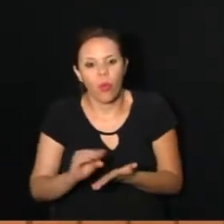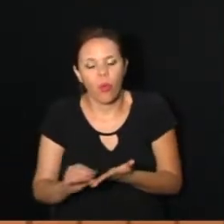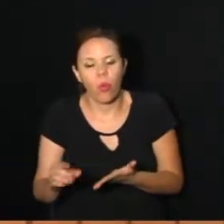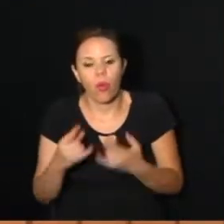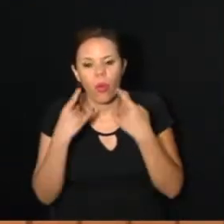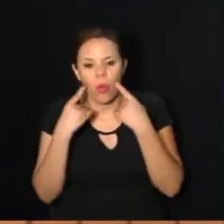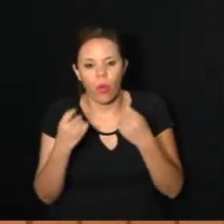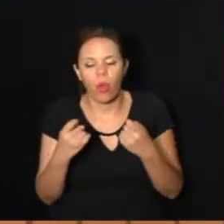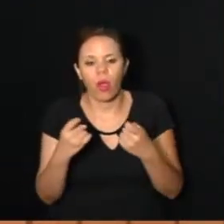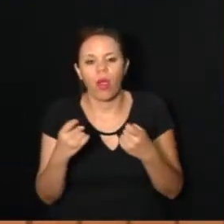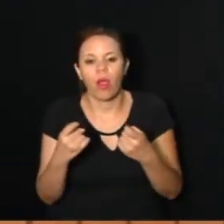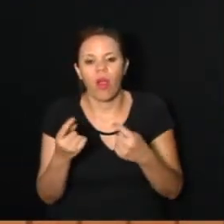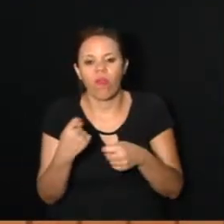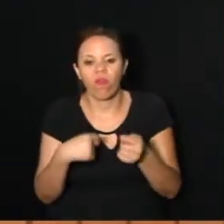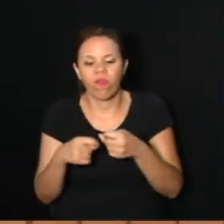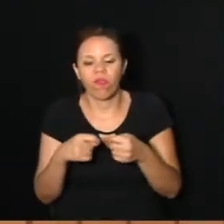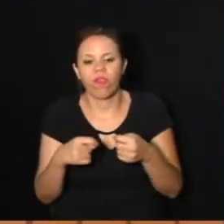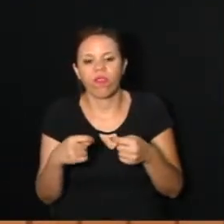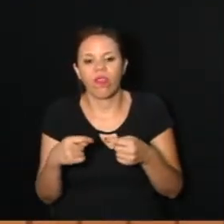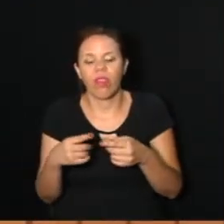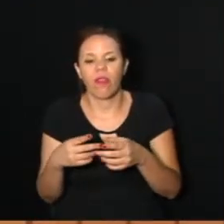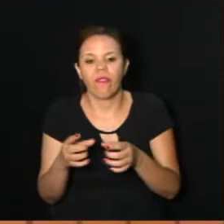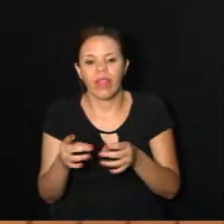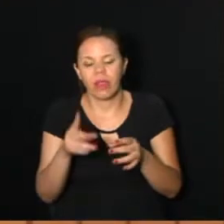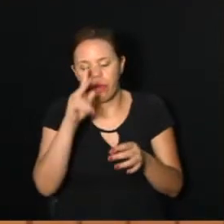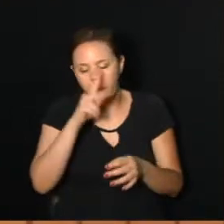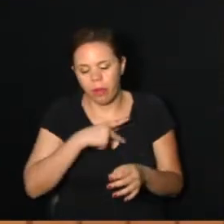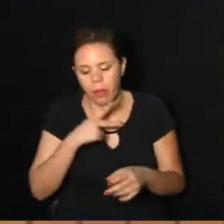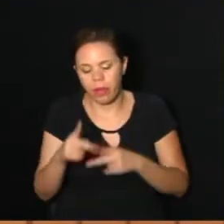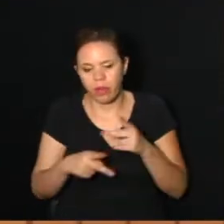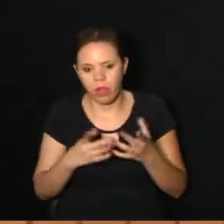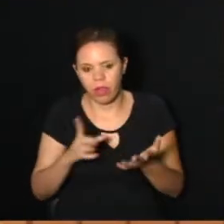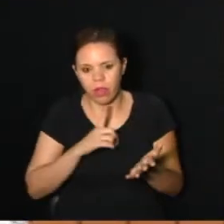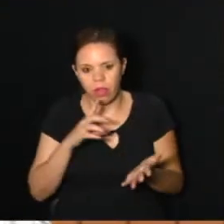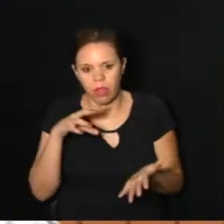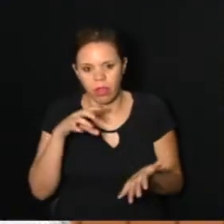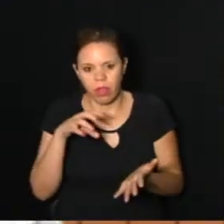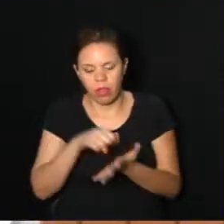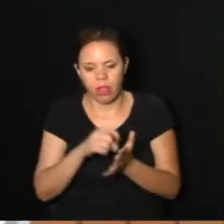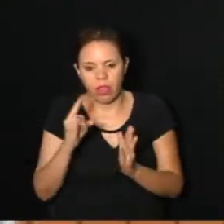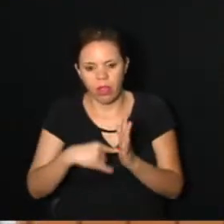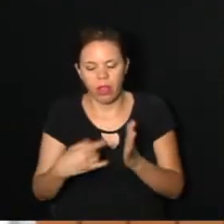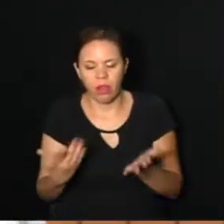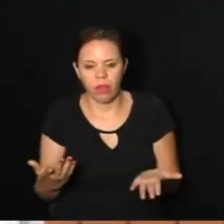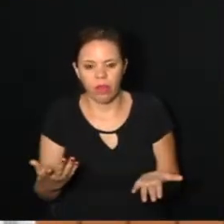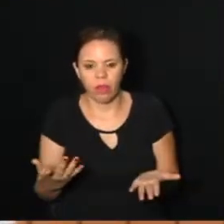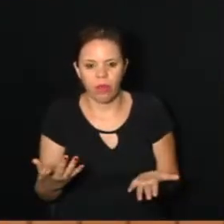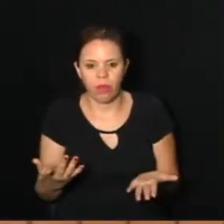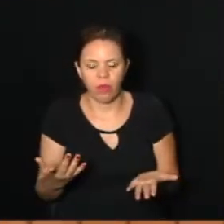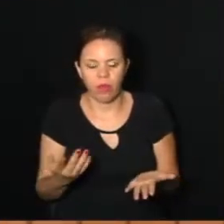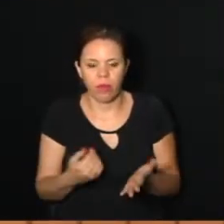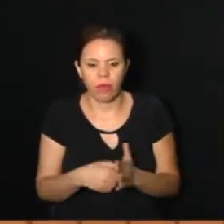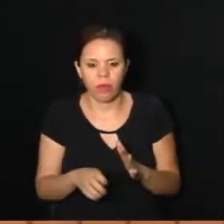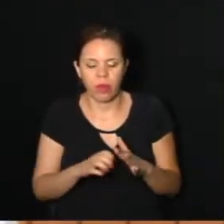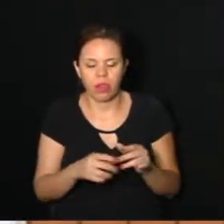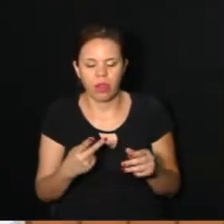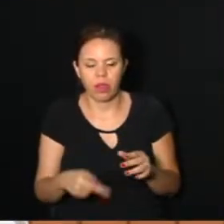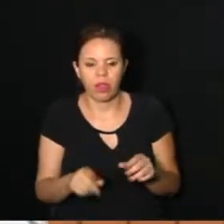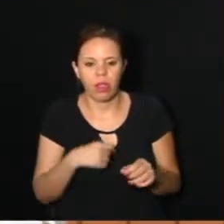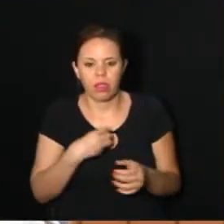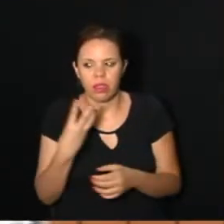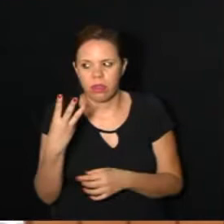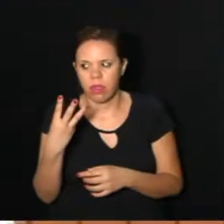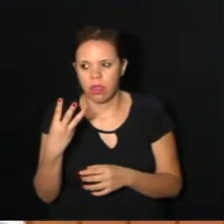interesse mercantil e o interesse próprio da pessoa em tê-lo. Né? Então, essas 3